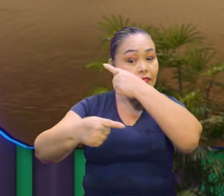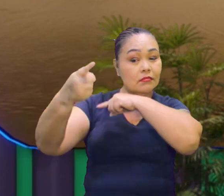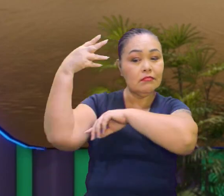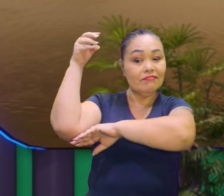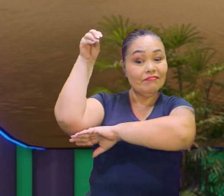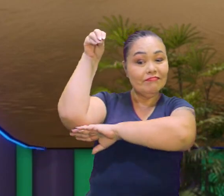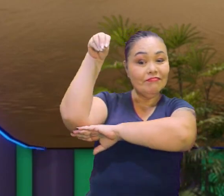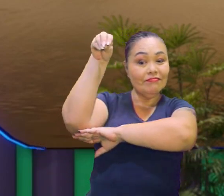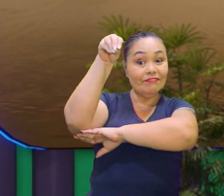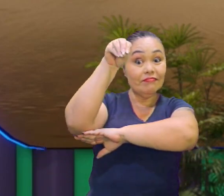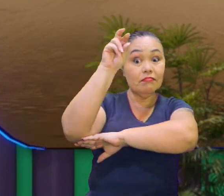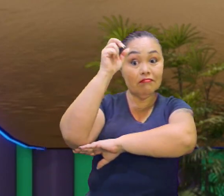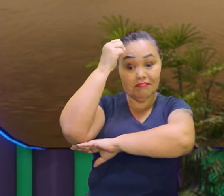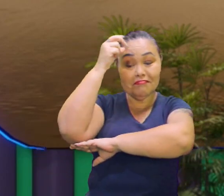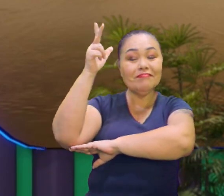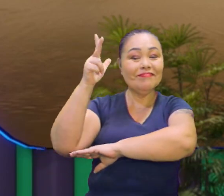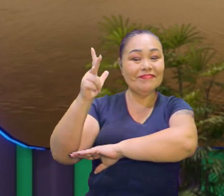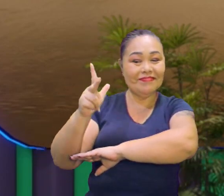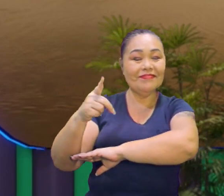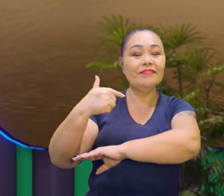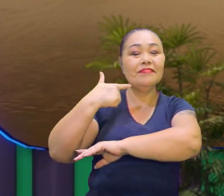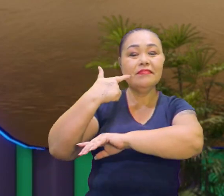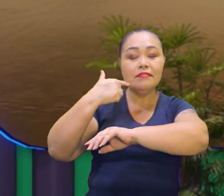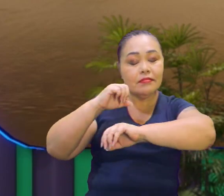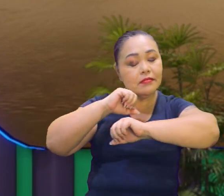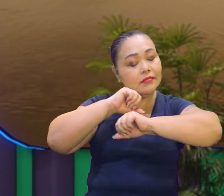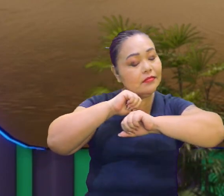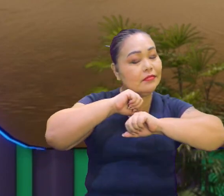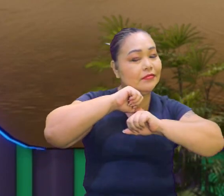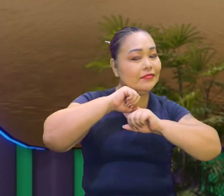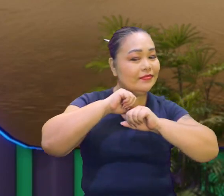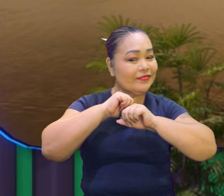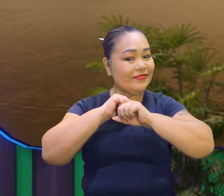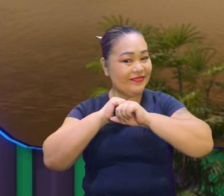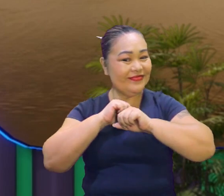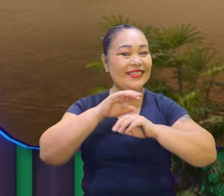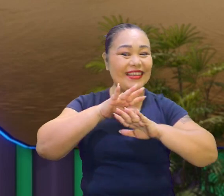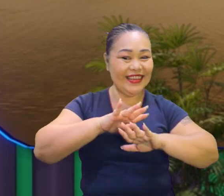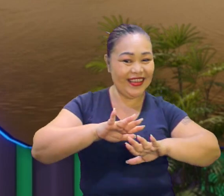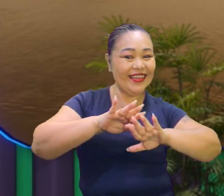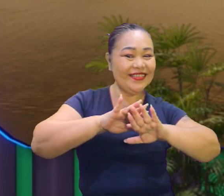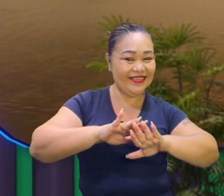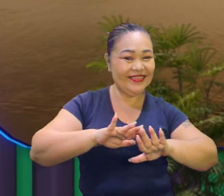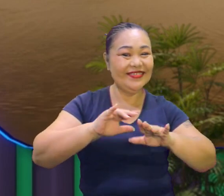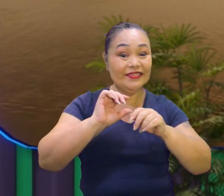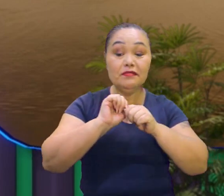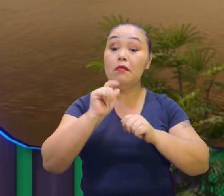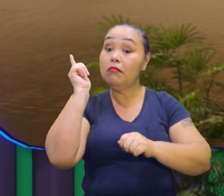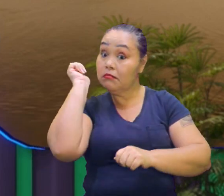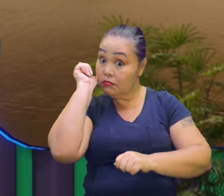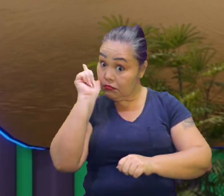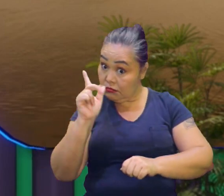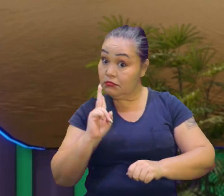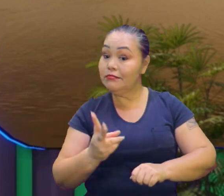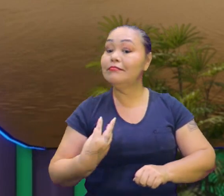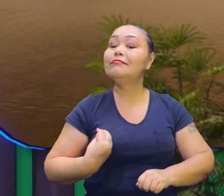dinossauros. Tão esperto que ele é, mesmo sendo na manha. Não, Japa? Sobreviveu.